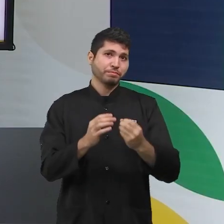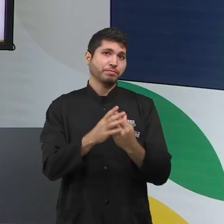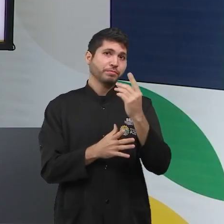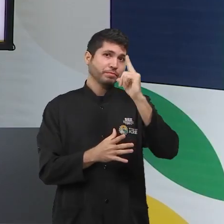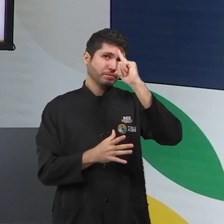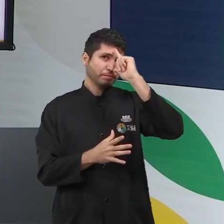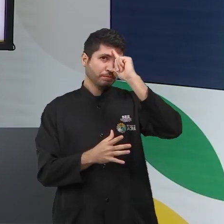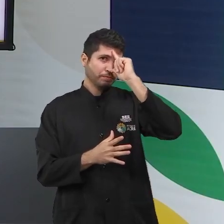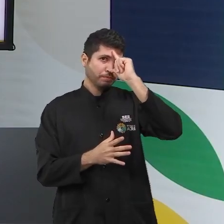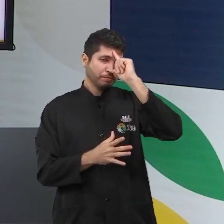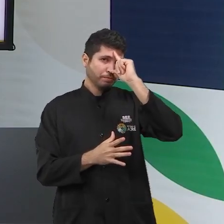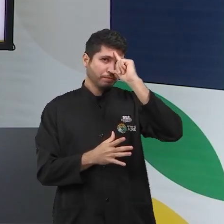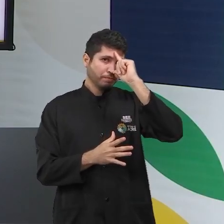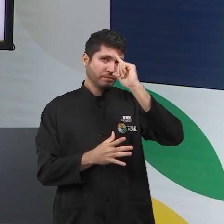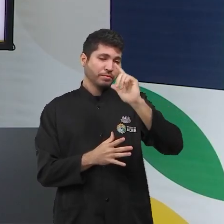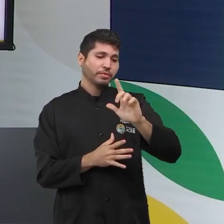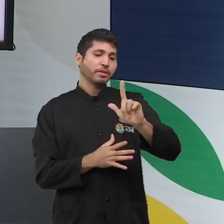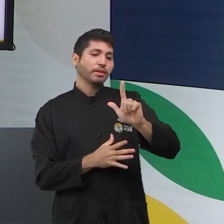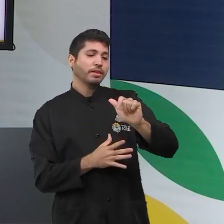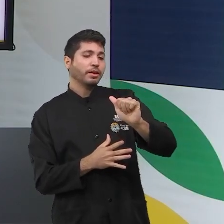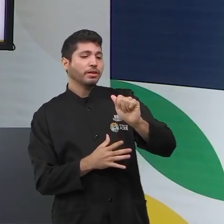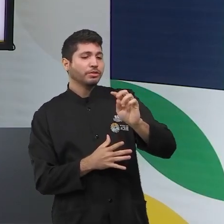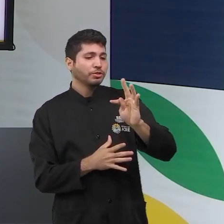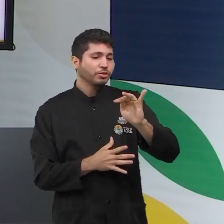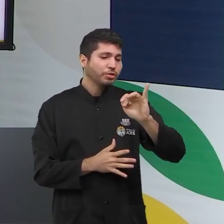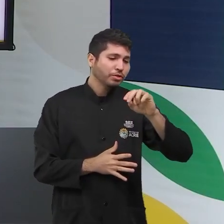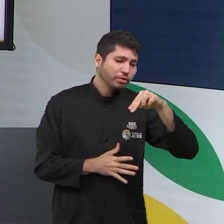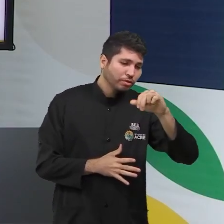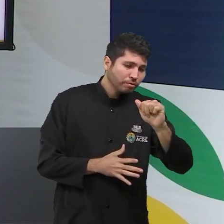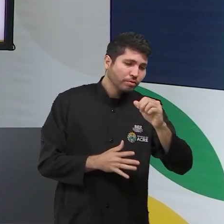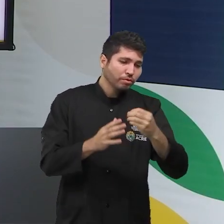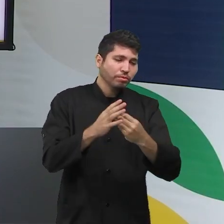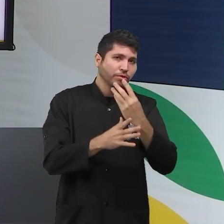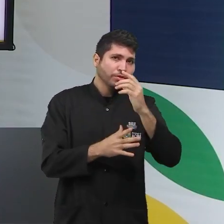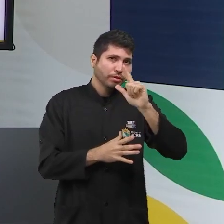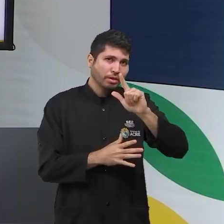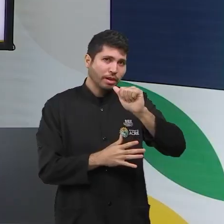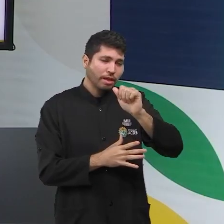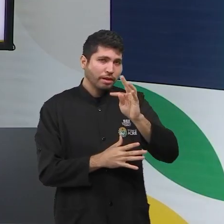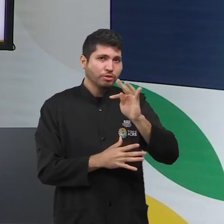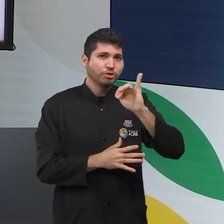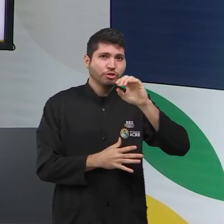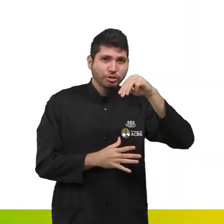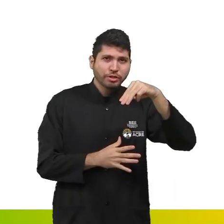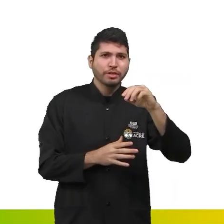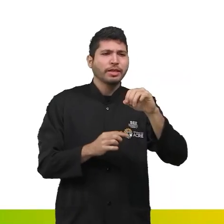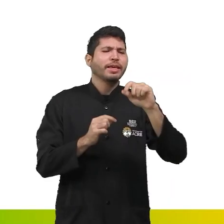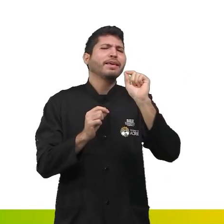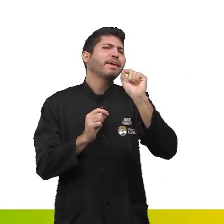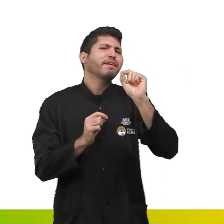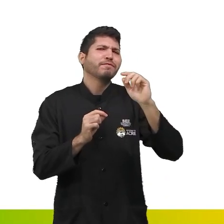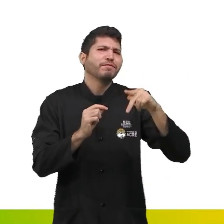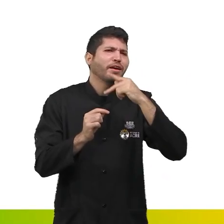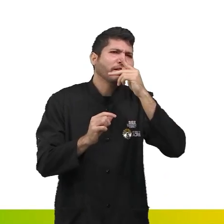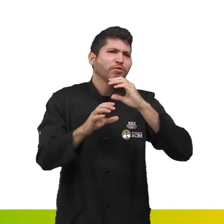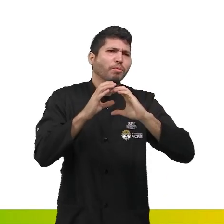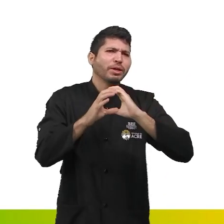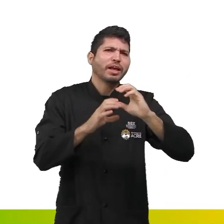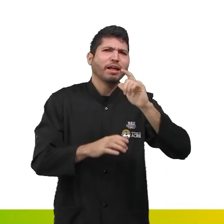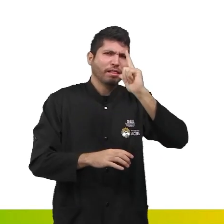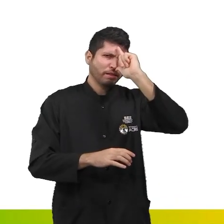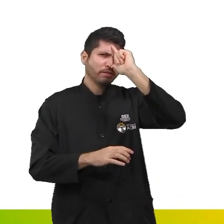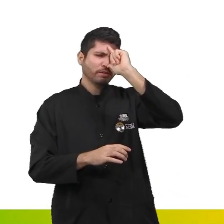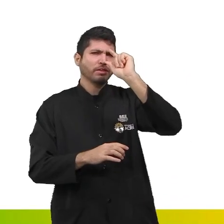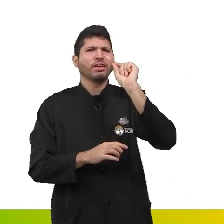do latim. Adivinha quem falava latim? Os romanos. Então, e os